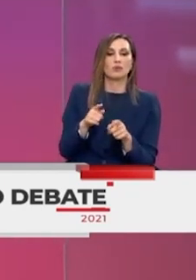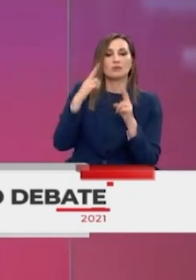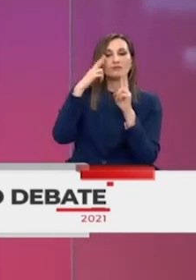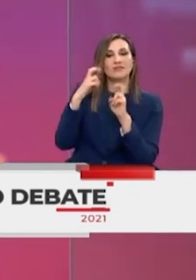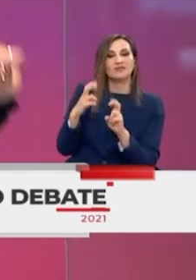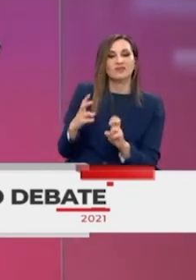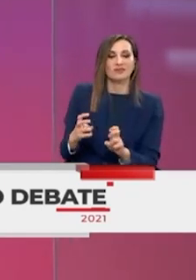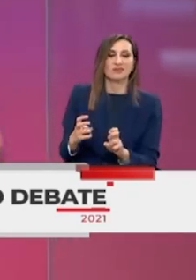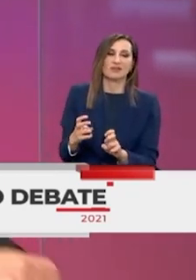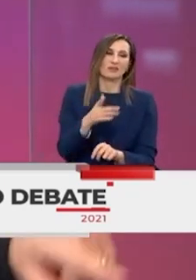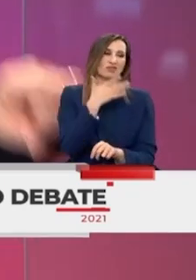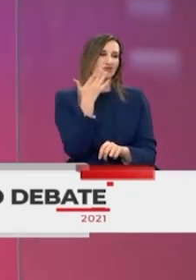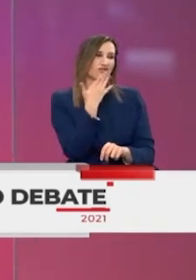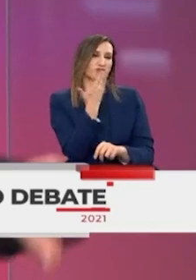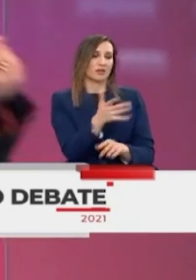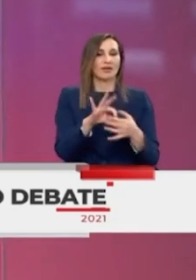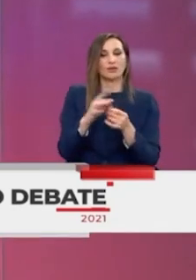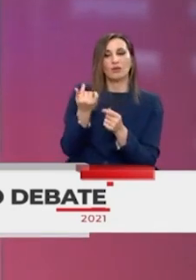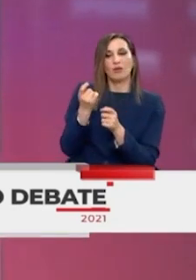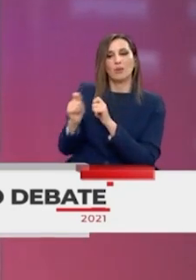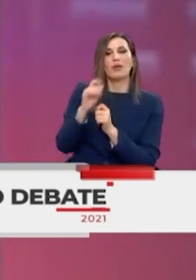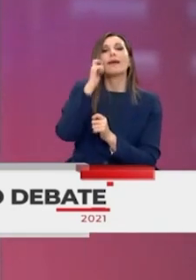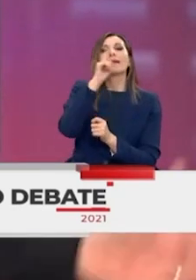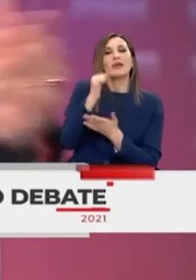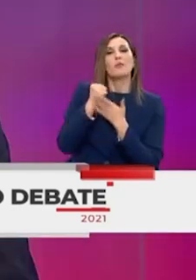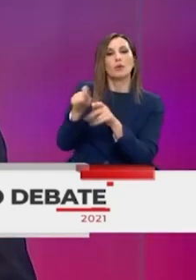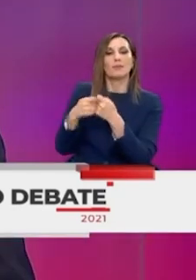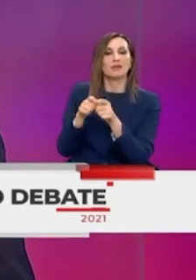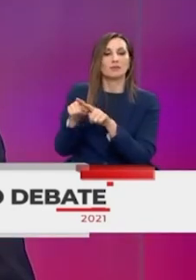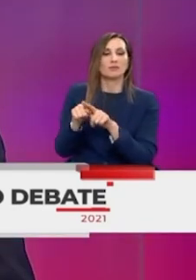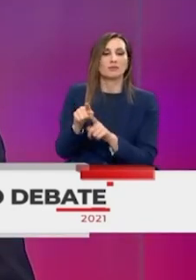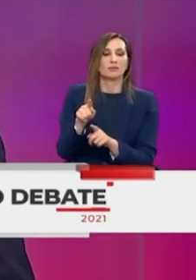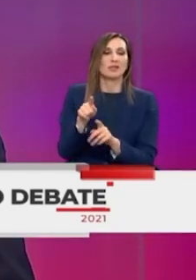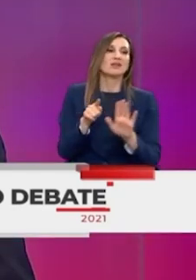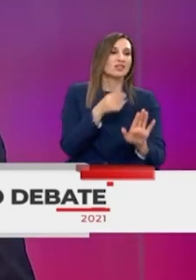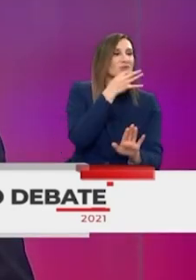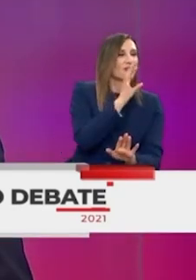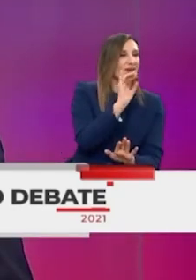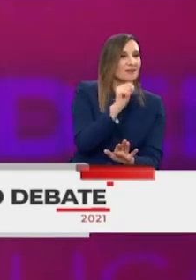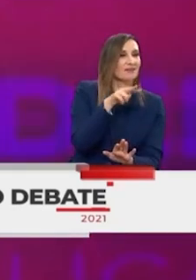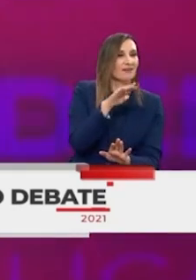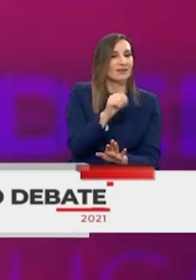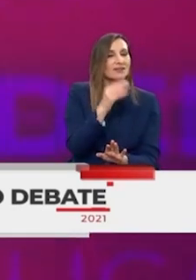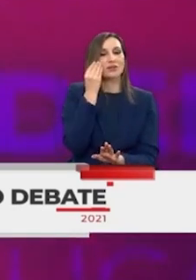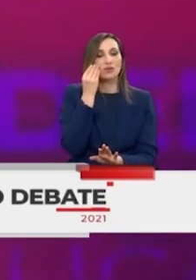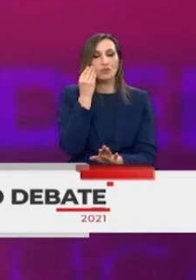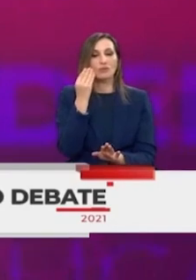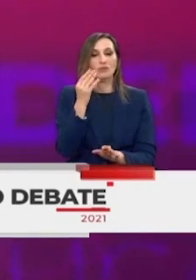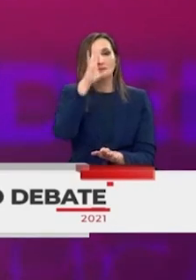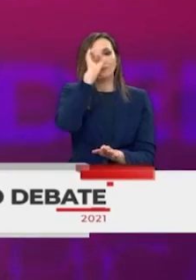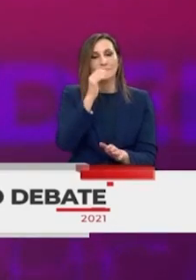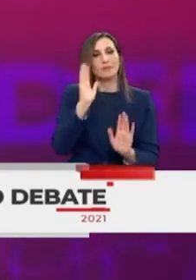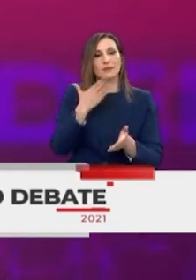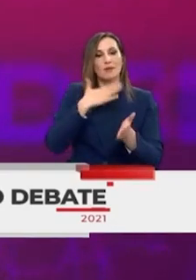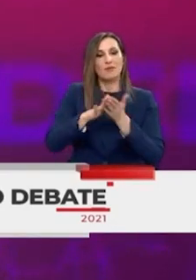investigação sobre o financiamento e quem são os apoiantes deste partido. Não diga enormidade. Ainda estamos a falar do SS. Como é que o Estado deve usar